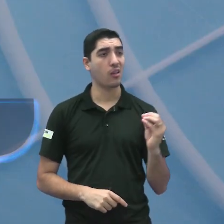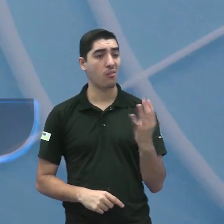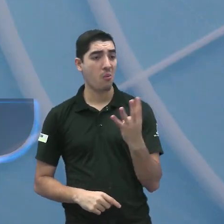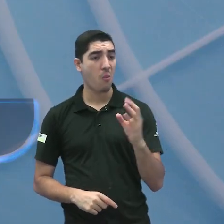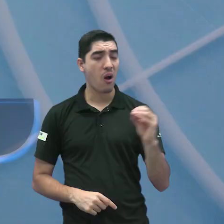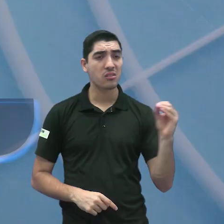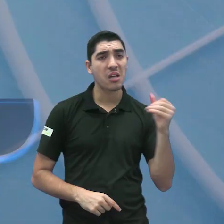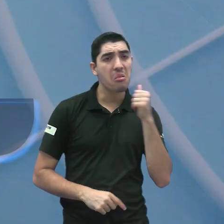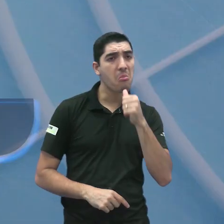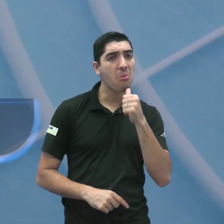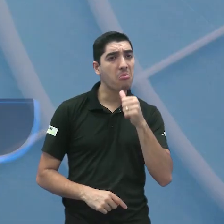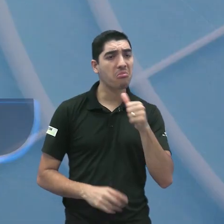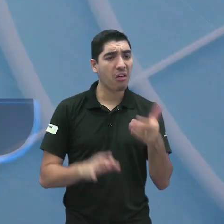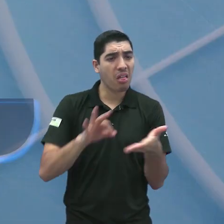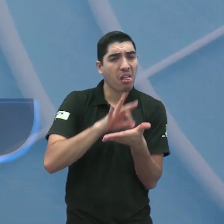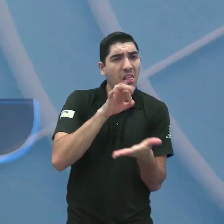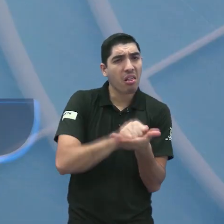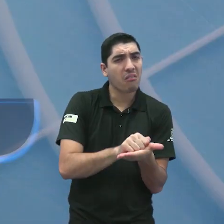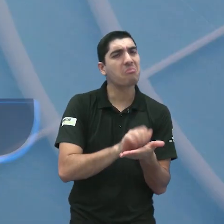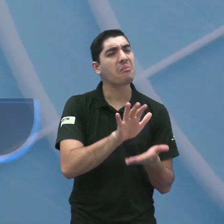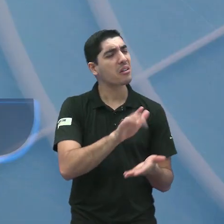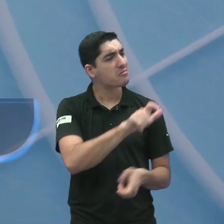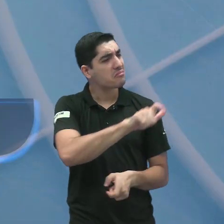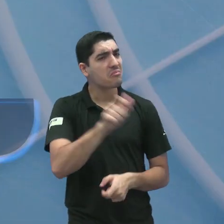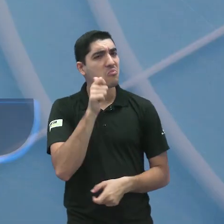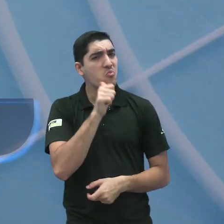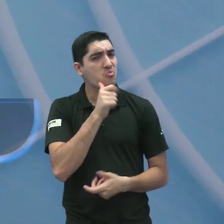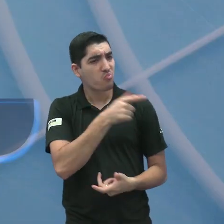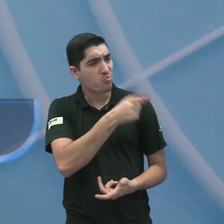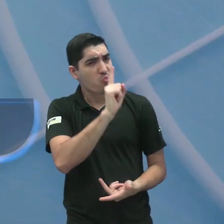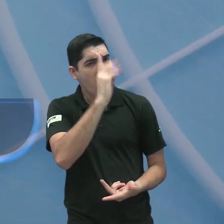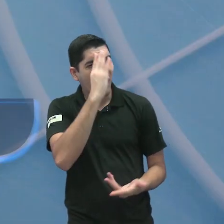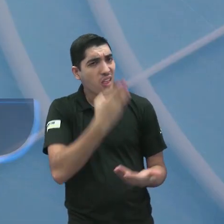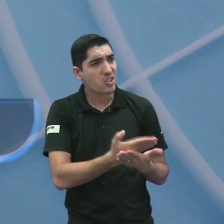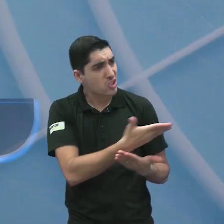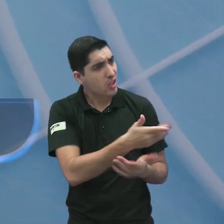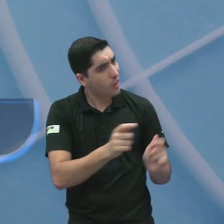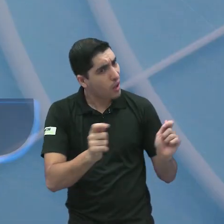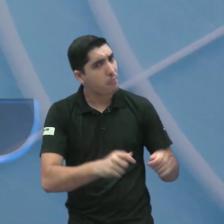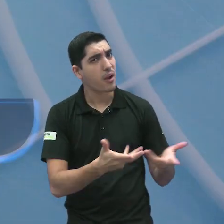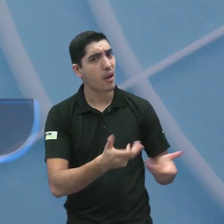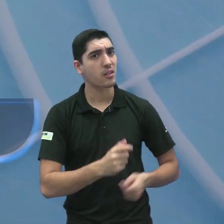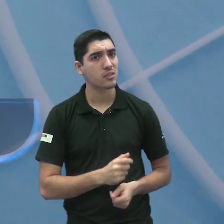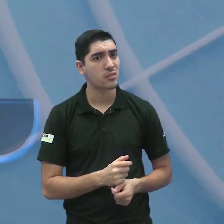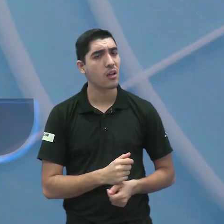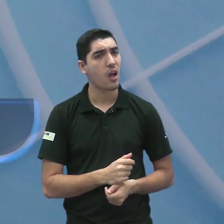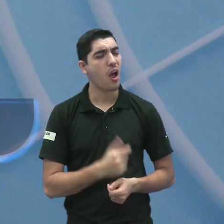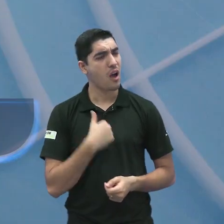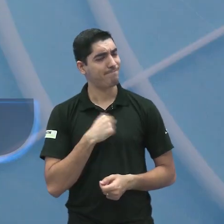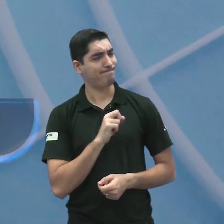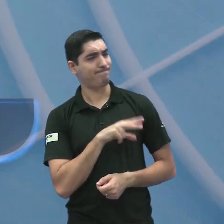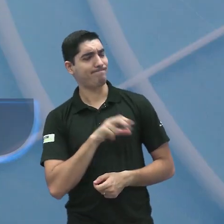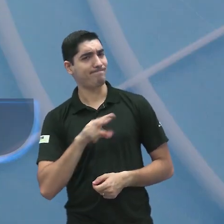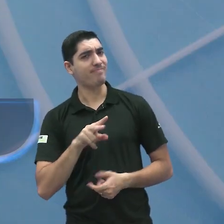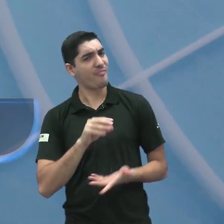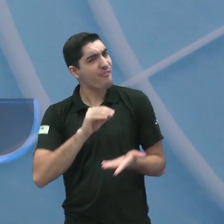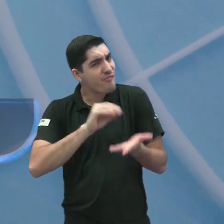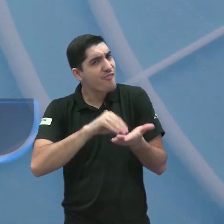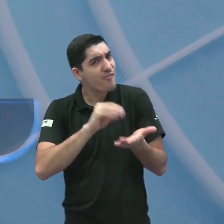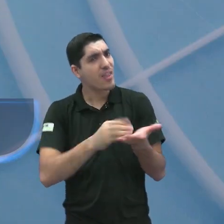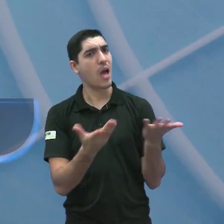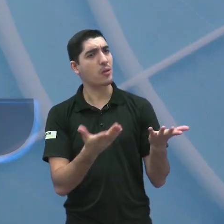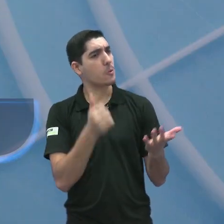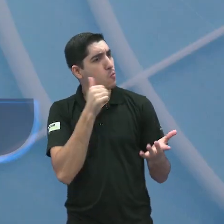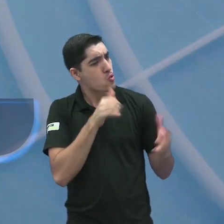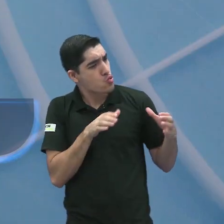inscreverem. Por que essas mulheres não estão acreditando no trabalho delas, né? Então, acho que falta esse apoio de mulheres